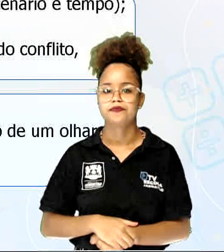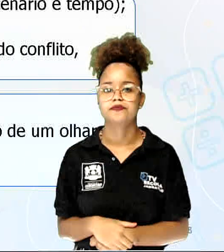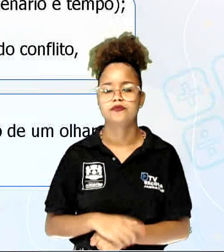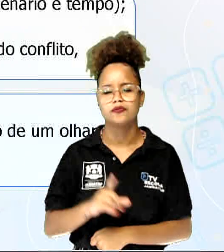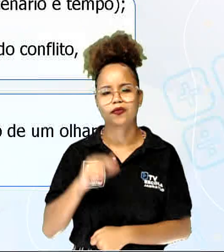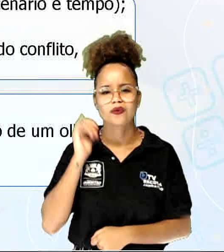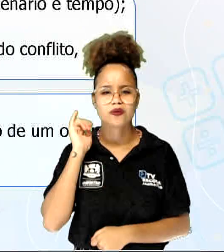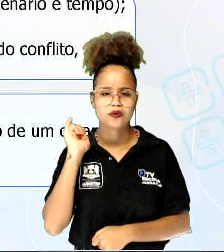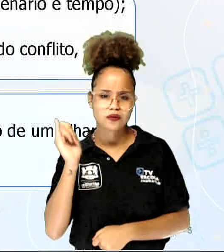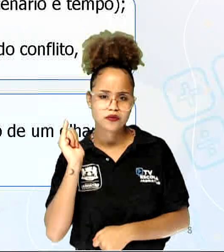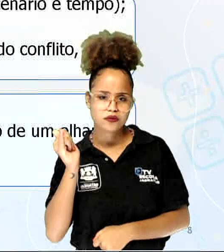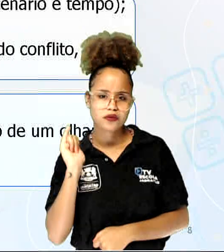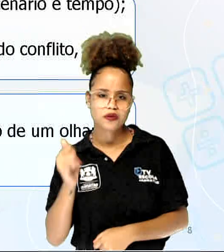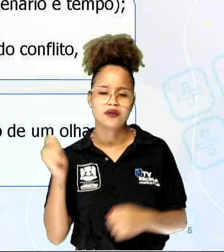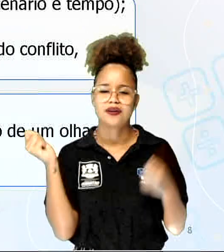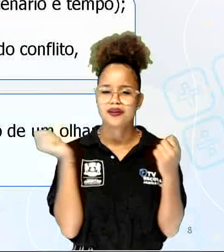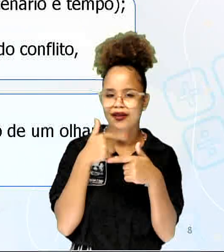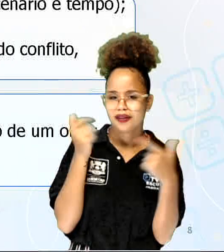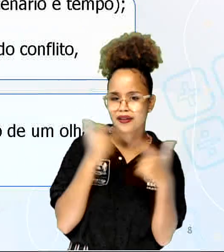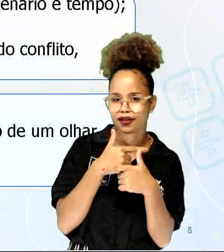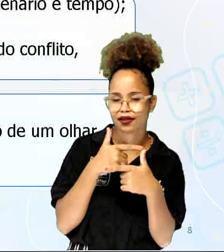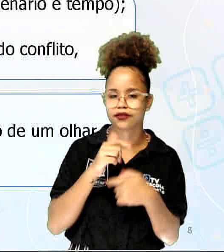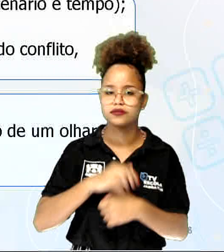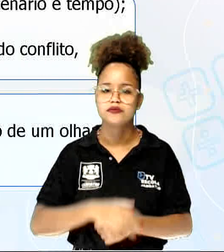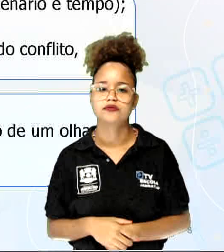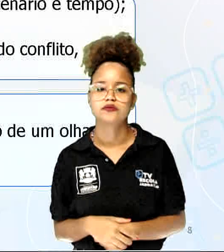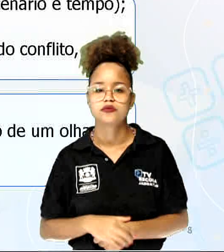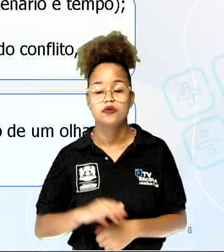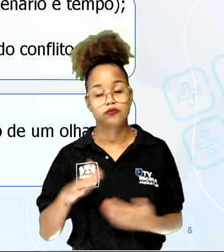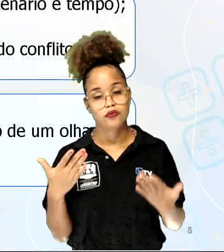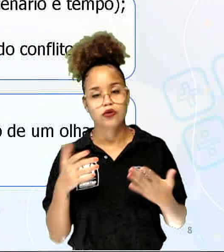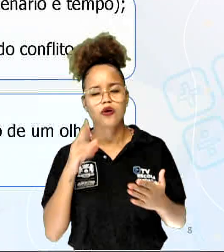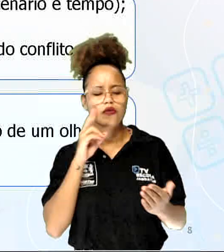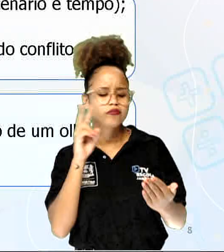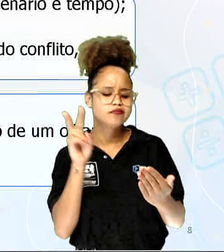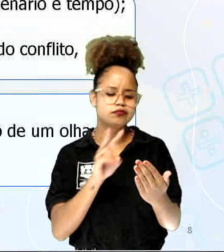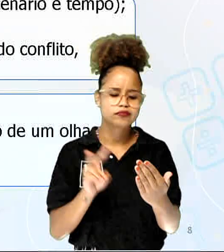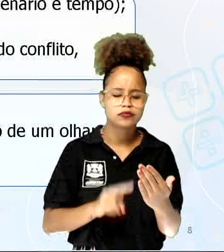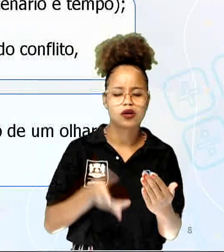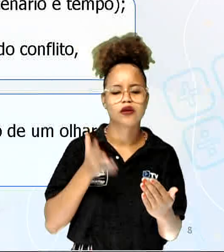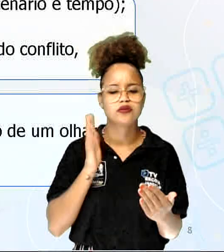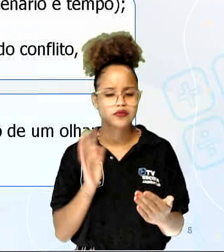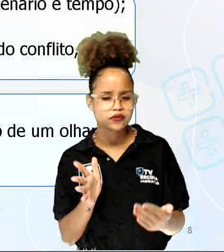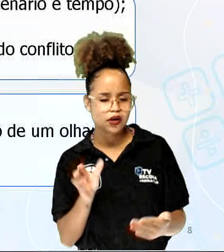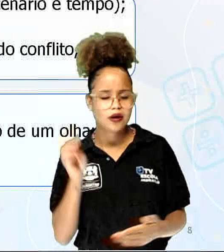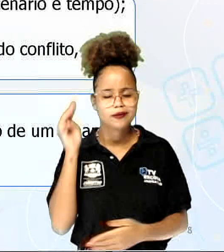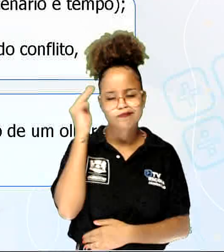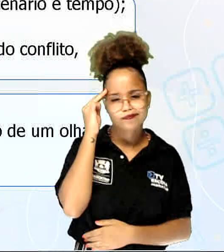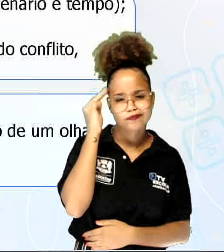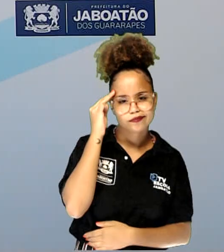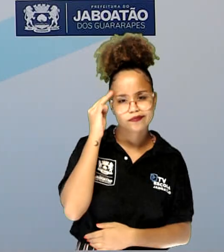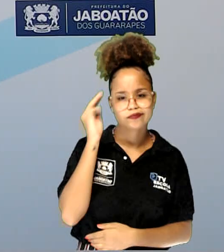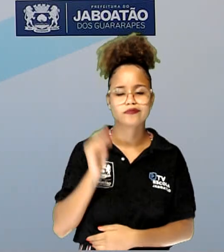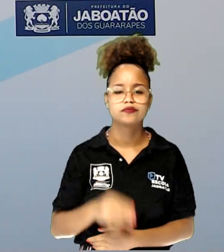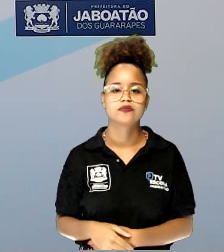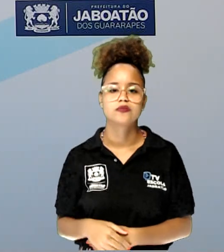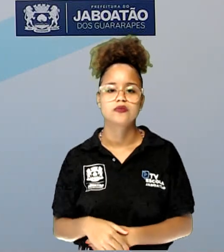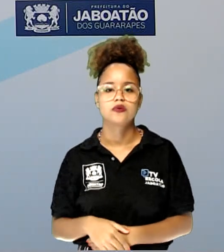narrativa divertida e cômica, ou seja, quando você lê esse texto, você já vai mentalizando a questão